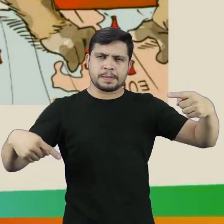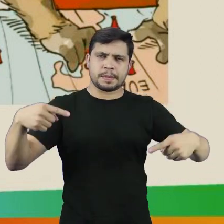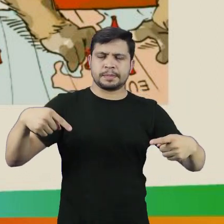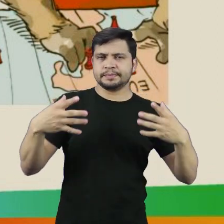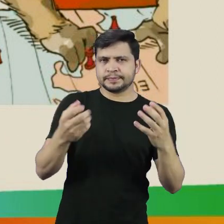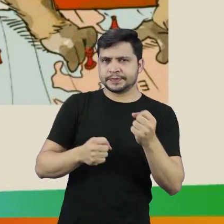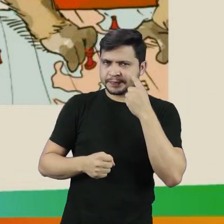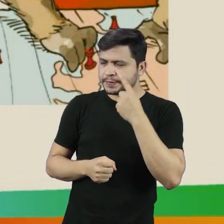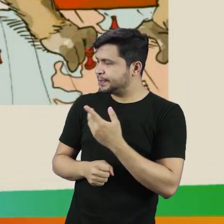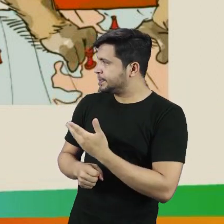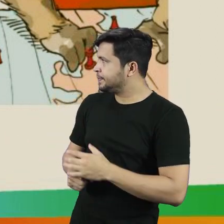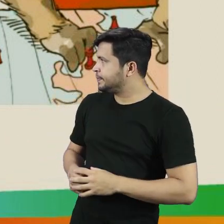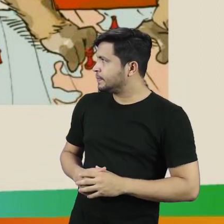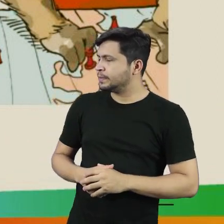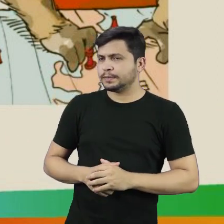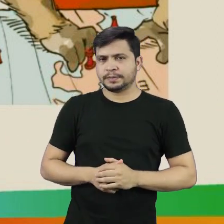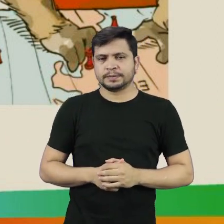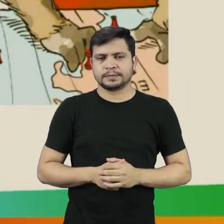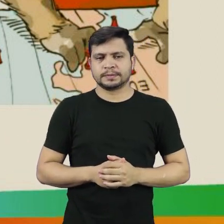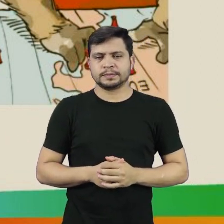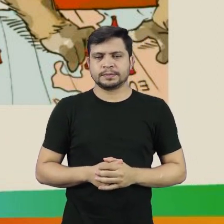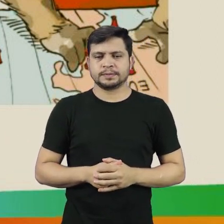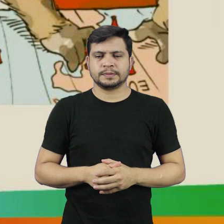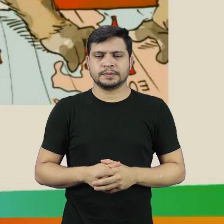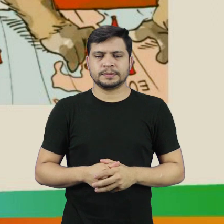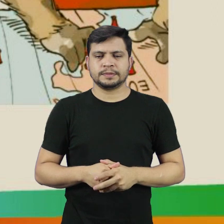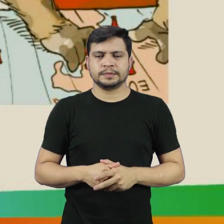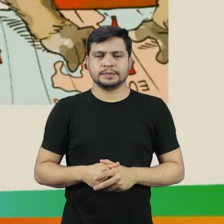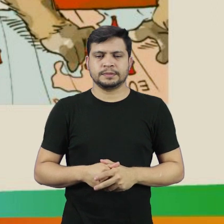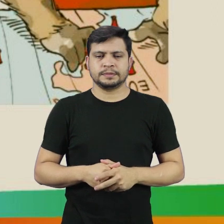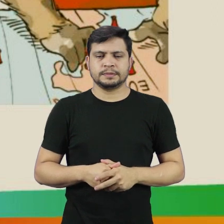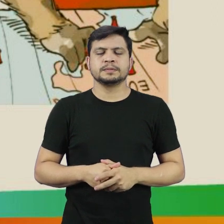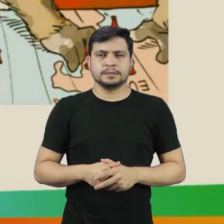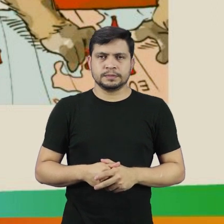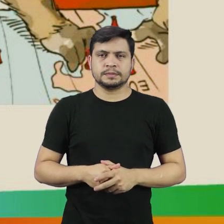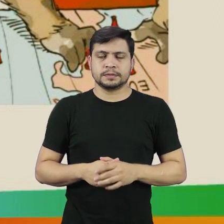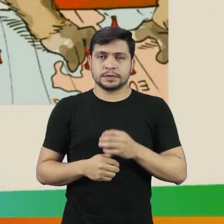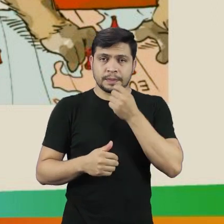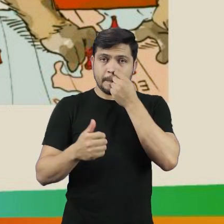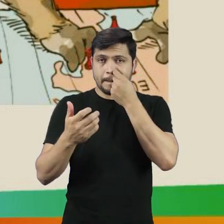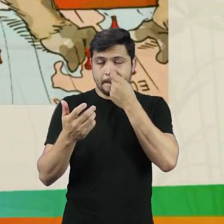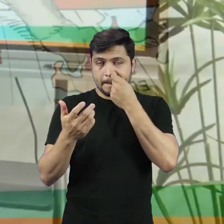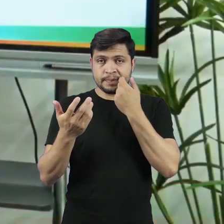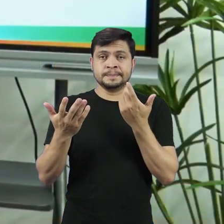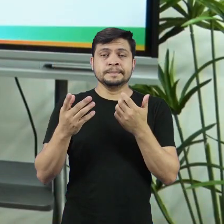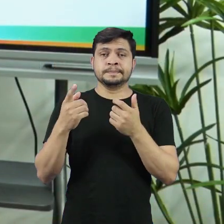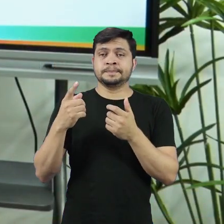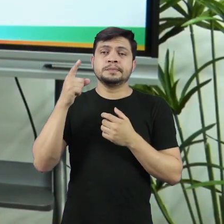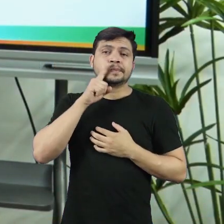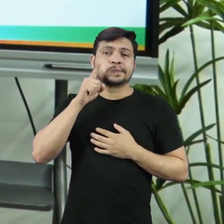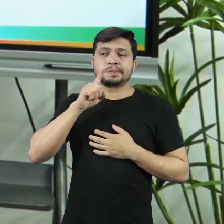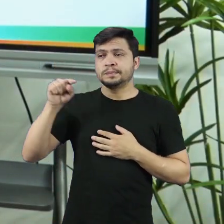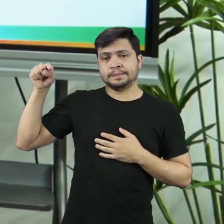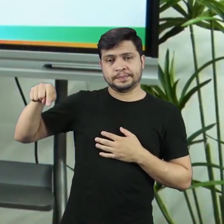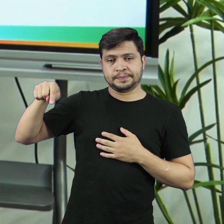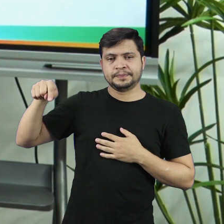eram essas duas ideologias conflitantes que nós temos aqui para o período da Segunda Guerra Mundial? Primeiro, os Estados Unidos, ideologicamente colocado